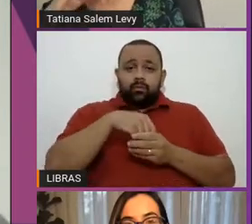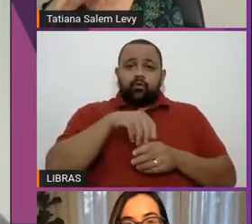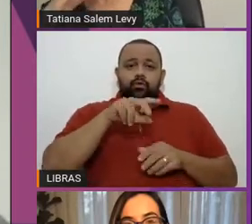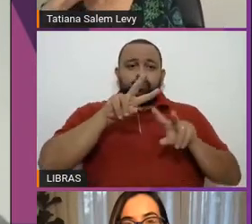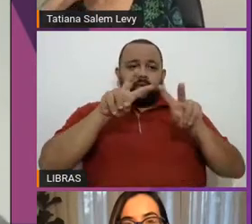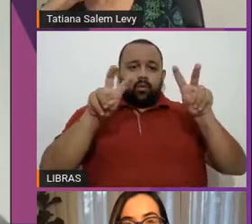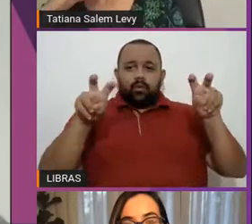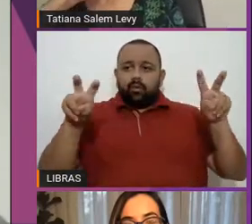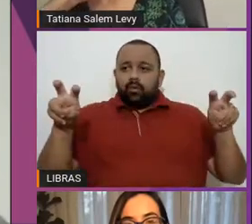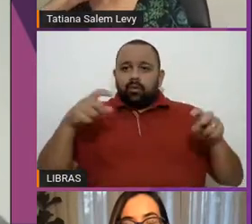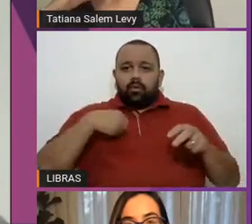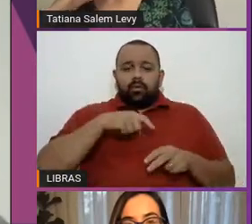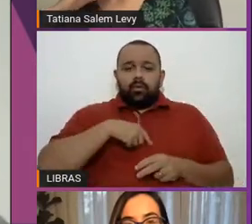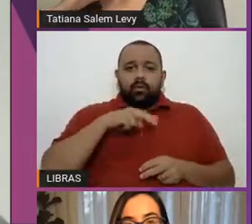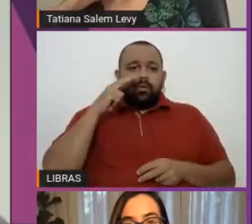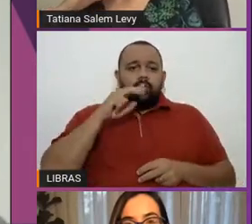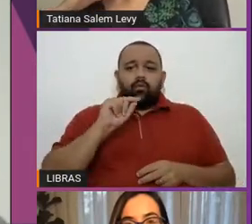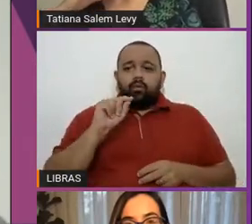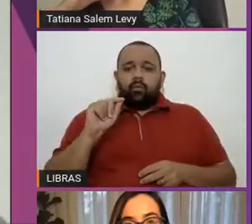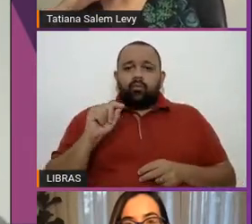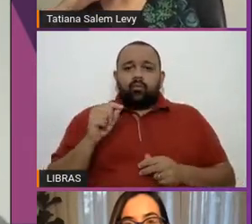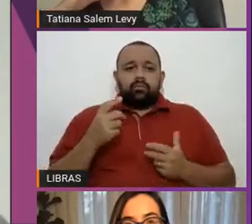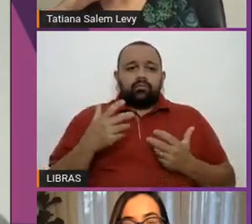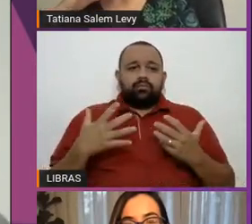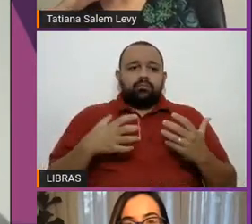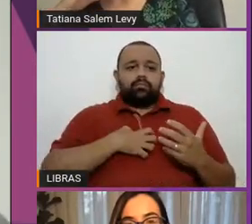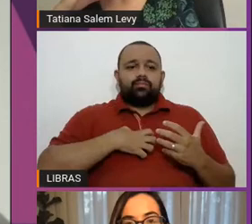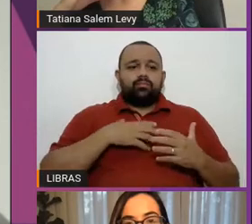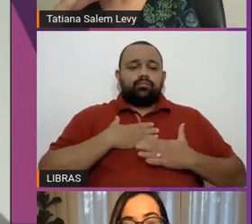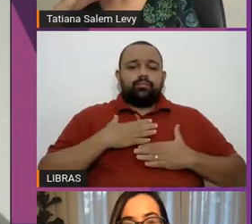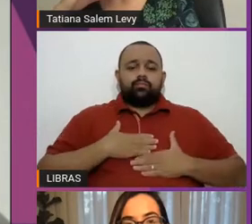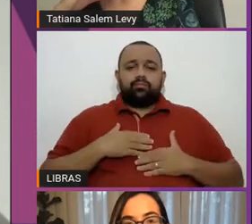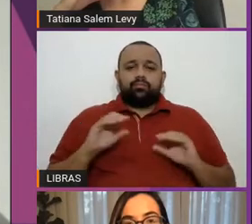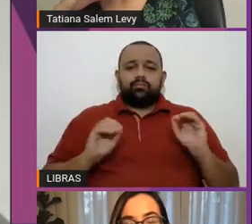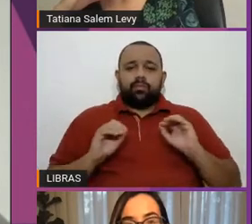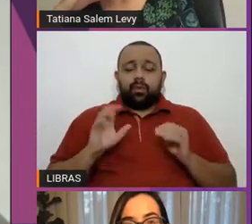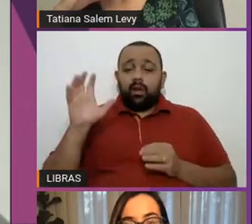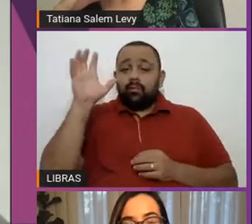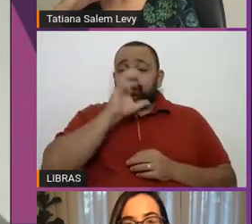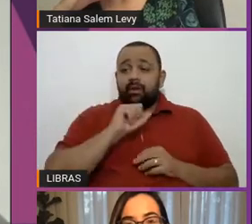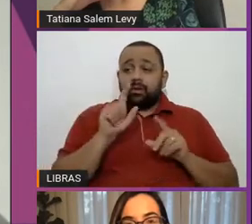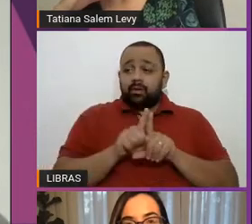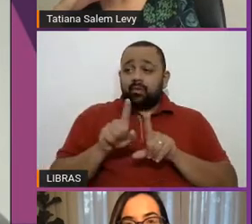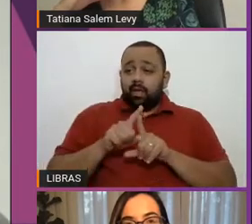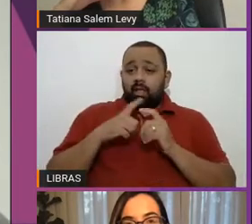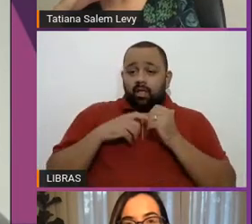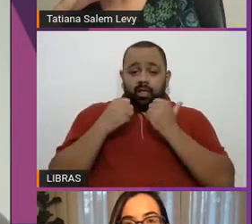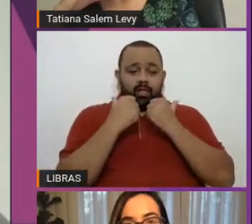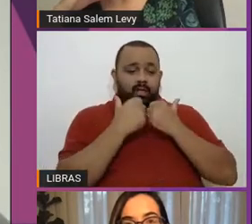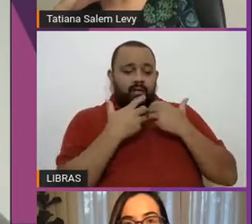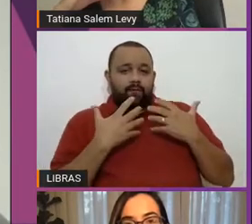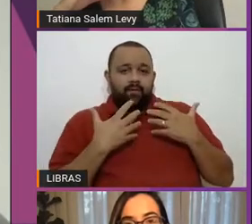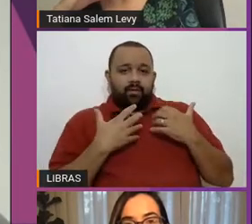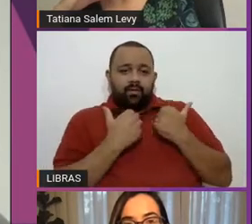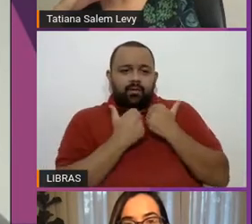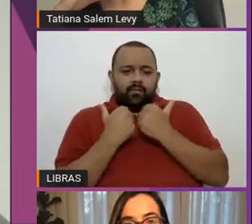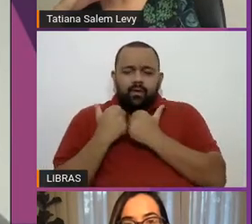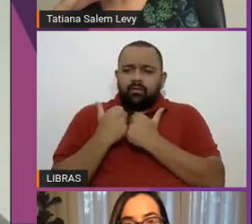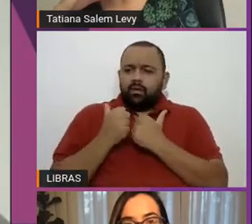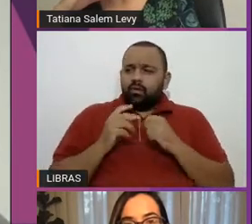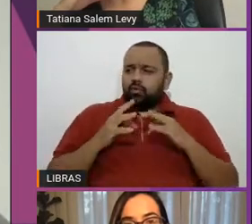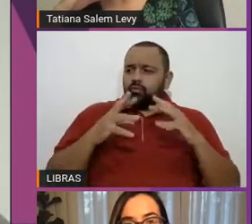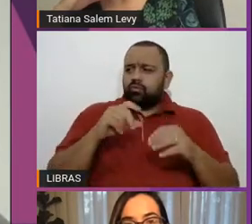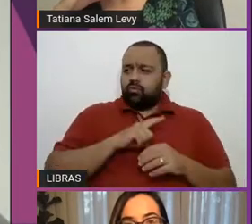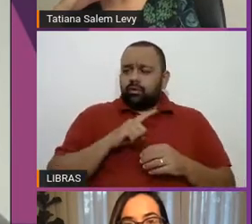clichês Mas a gente não pode ver com o movimento incentivo do corpo de aprender a se defender né se defender com aquilo que